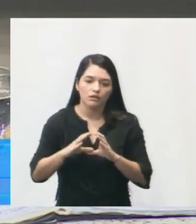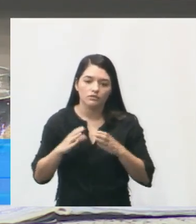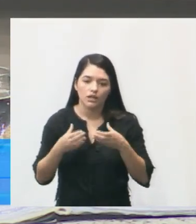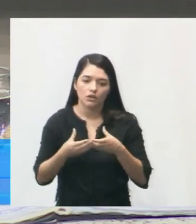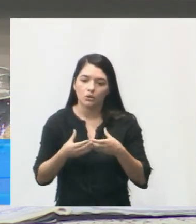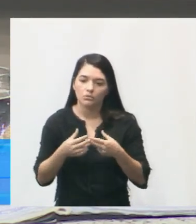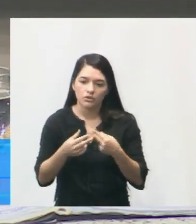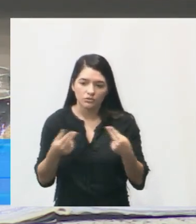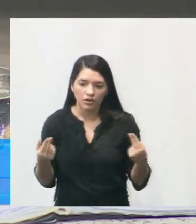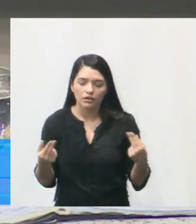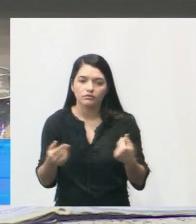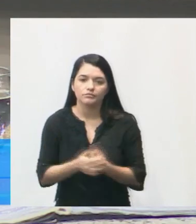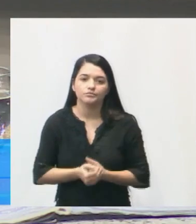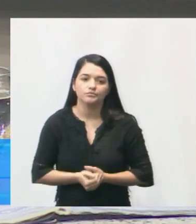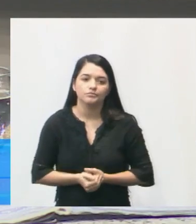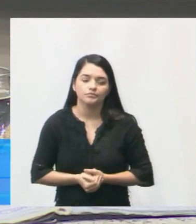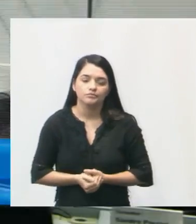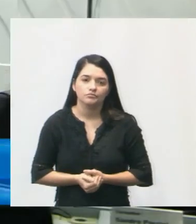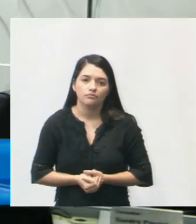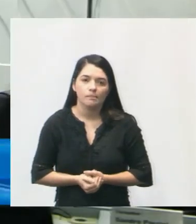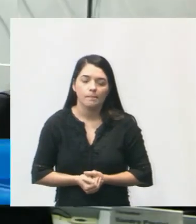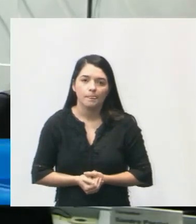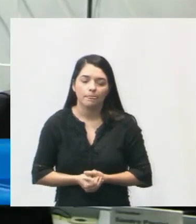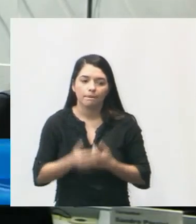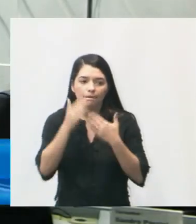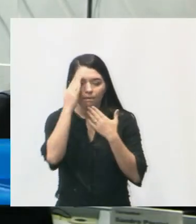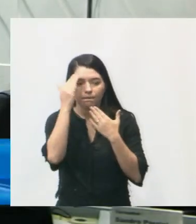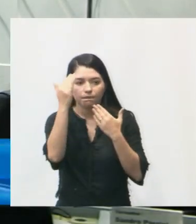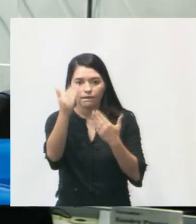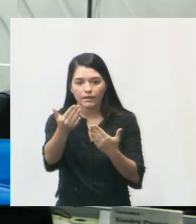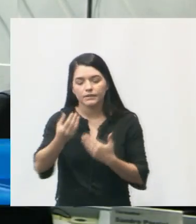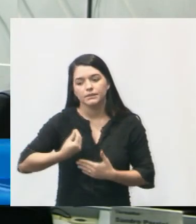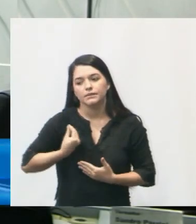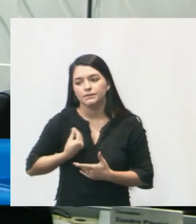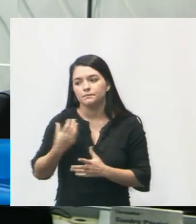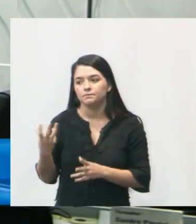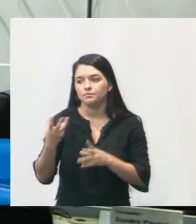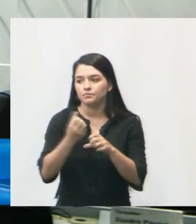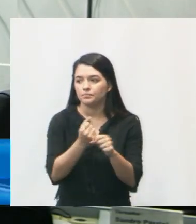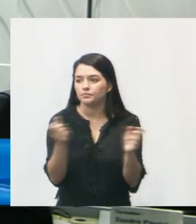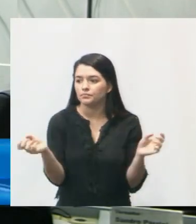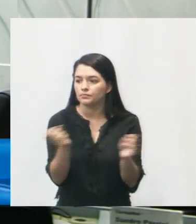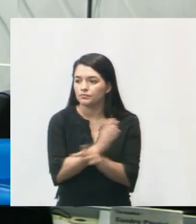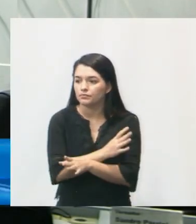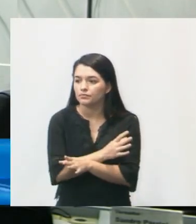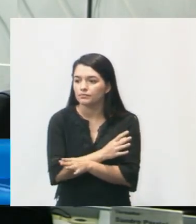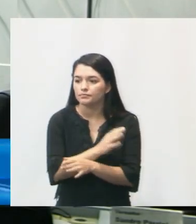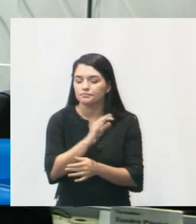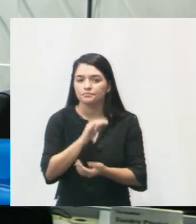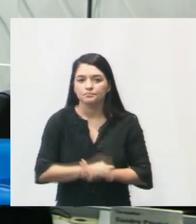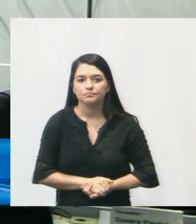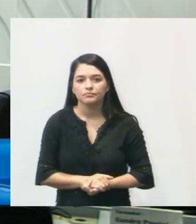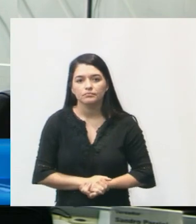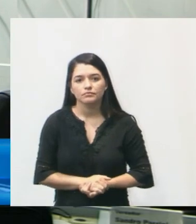mais ocorrer. Agradecemos a presença de todos. Está encerrada a presente sessão.